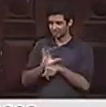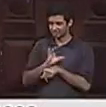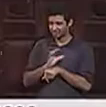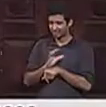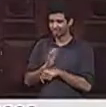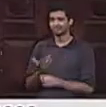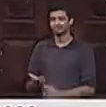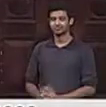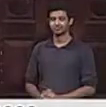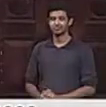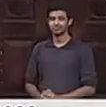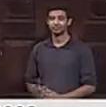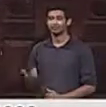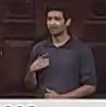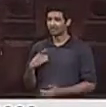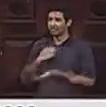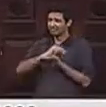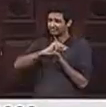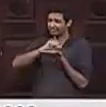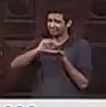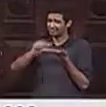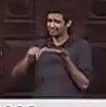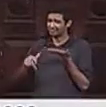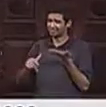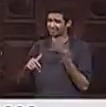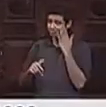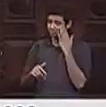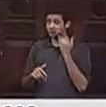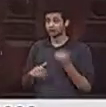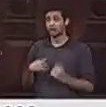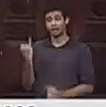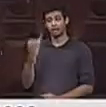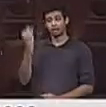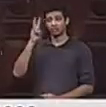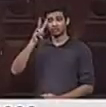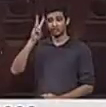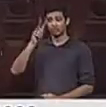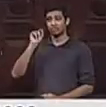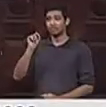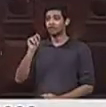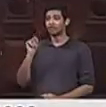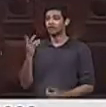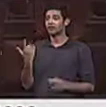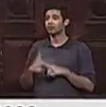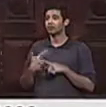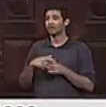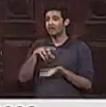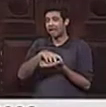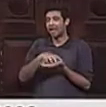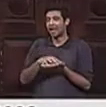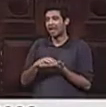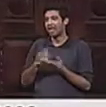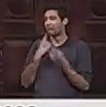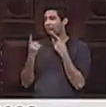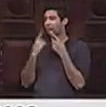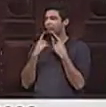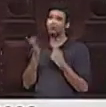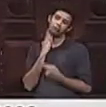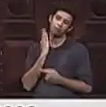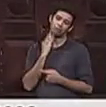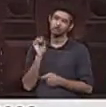Distância. Portanto, são temas, e aí é bom lembrar, para limpar a área, para não ficar conversando fiado aqui,